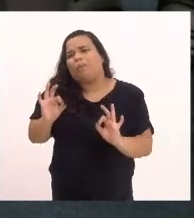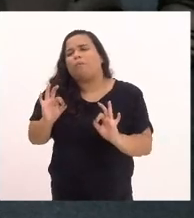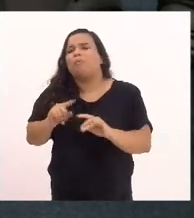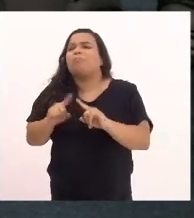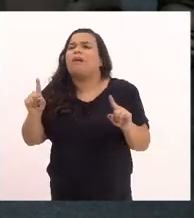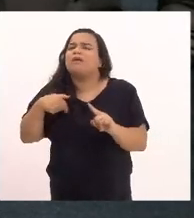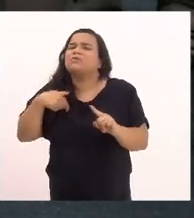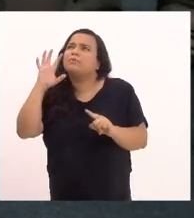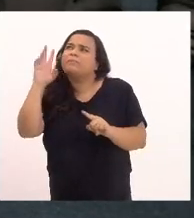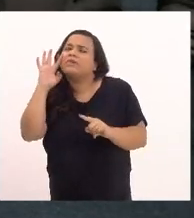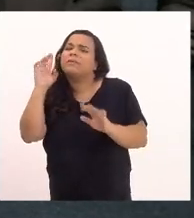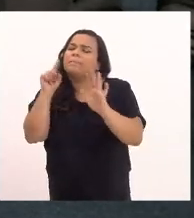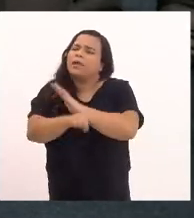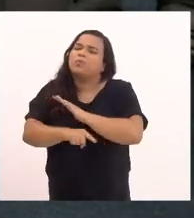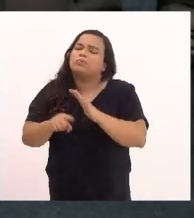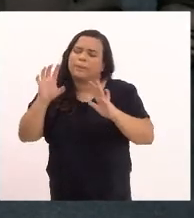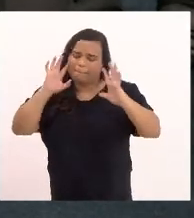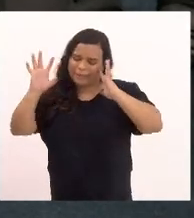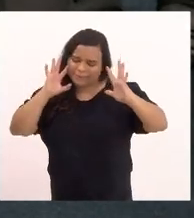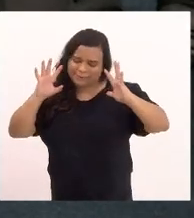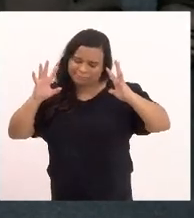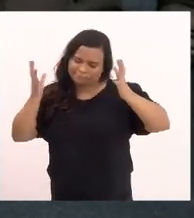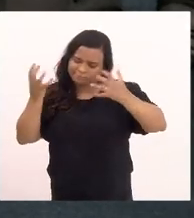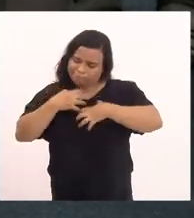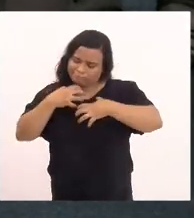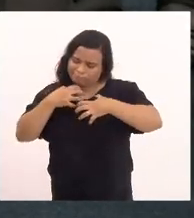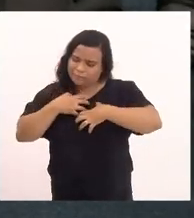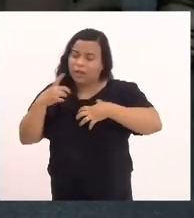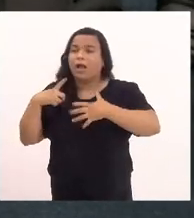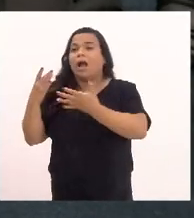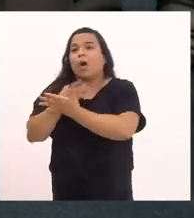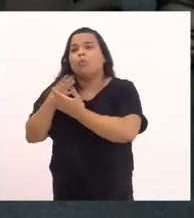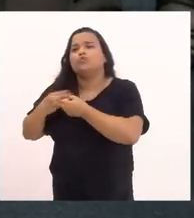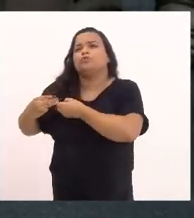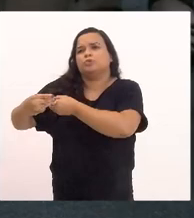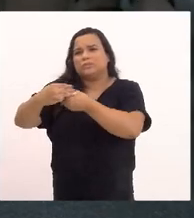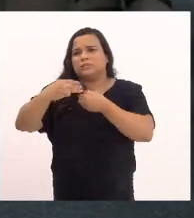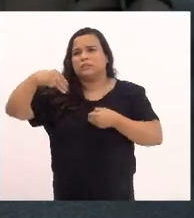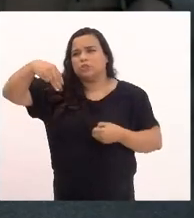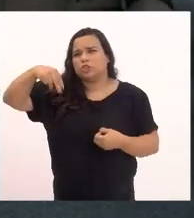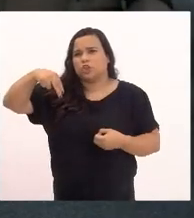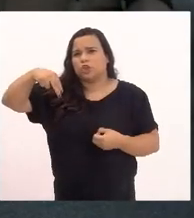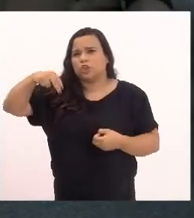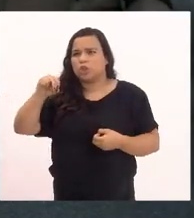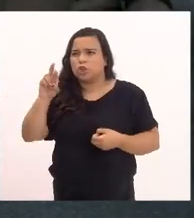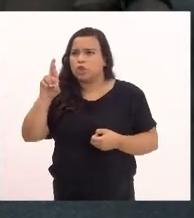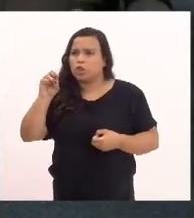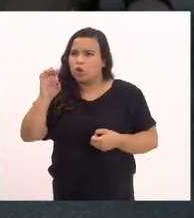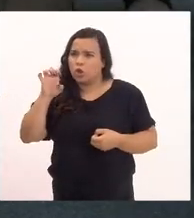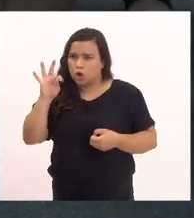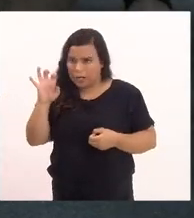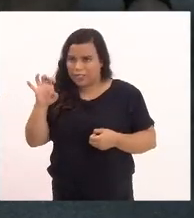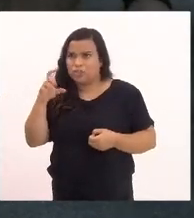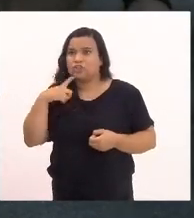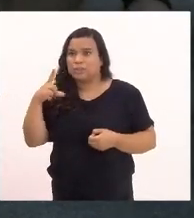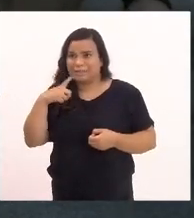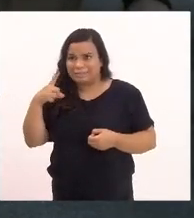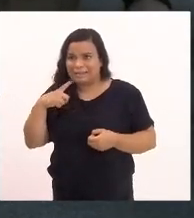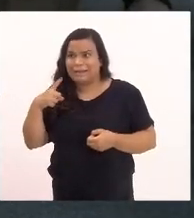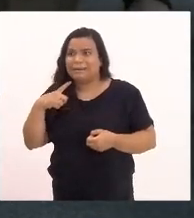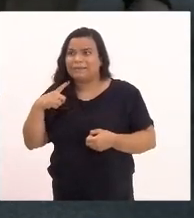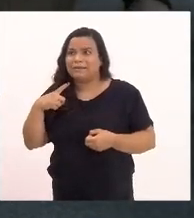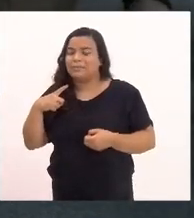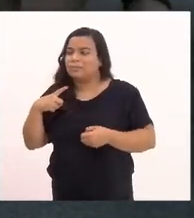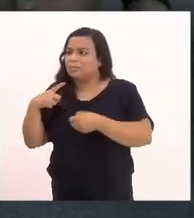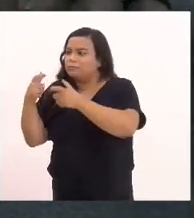fico me perguntando o seguinte: tem municípios no Noroeste que têm, assim, de portes muito